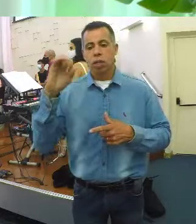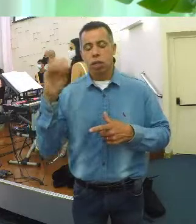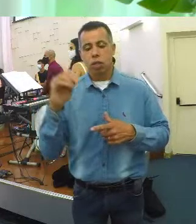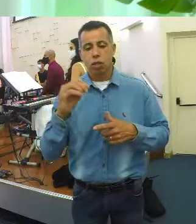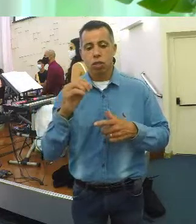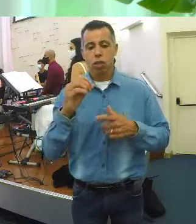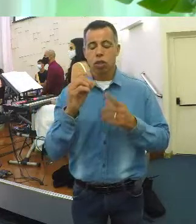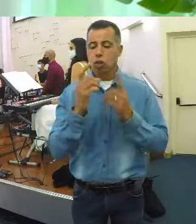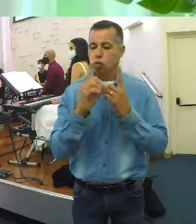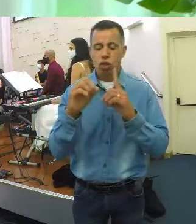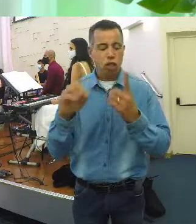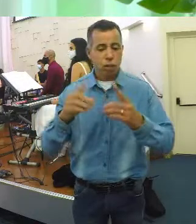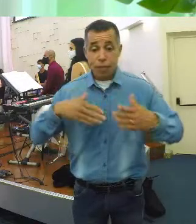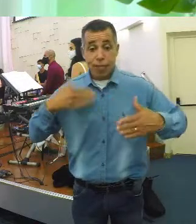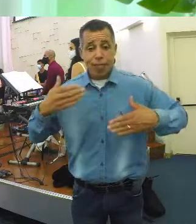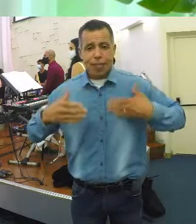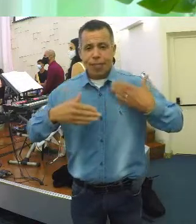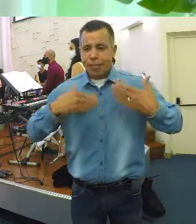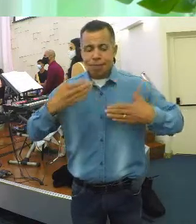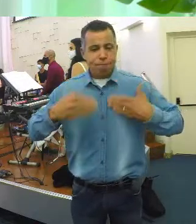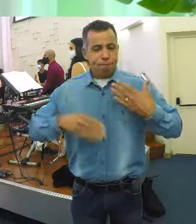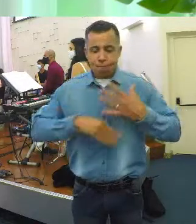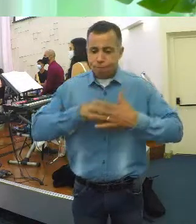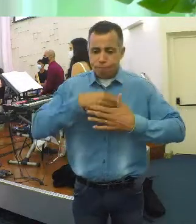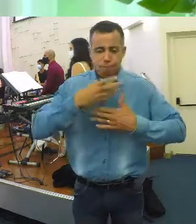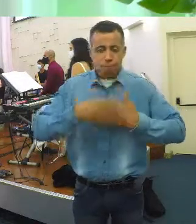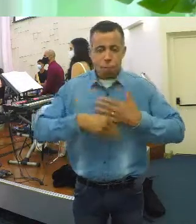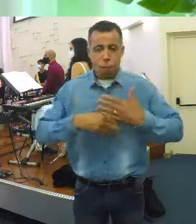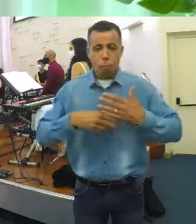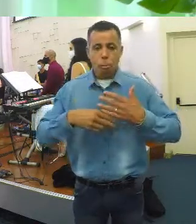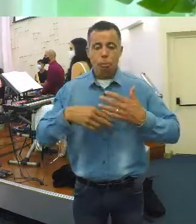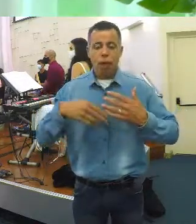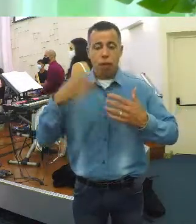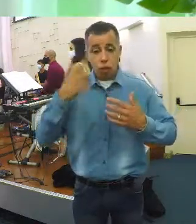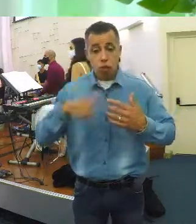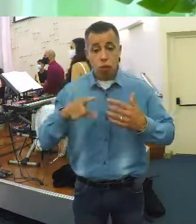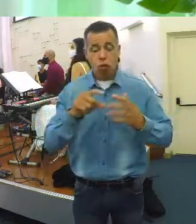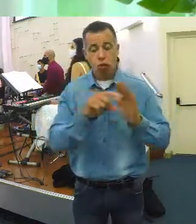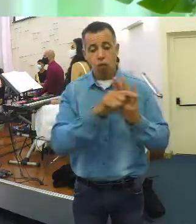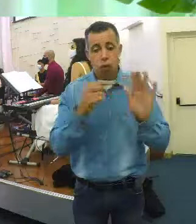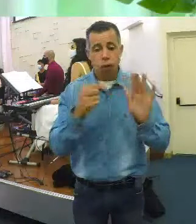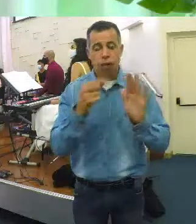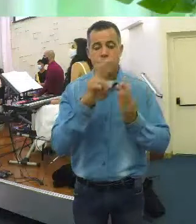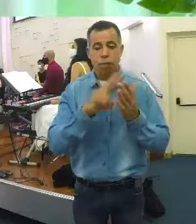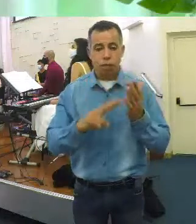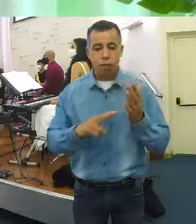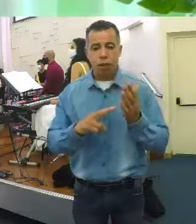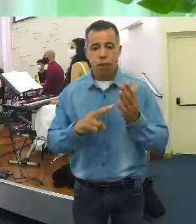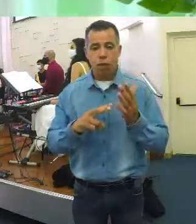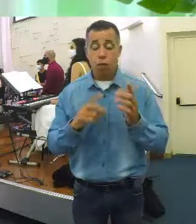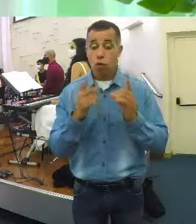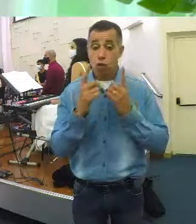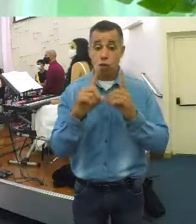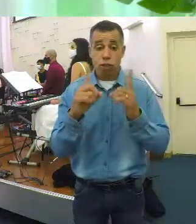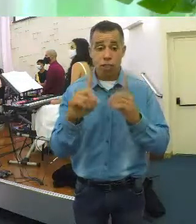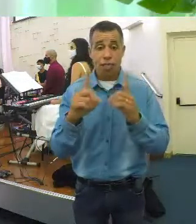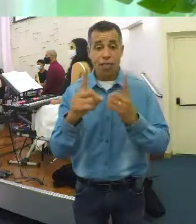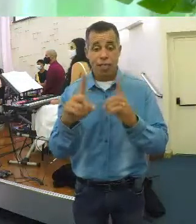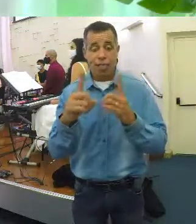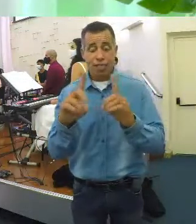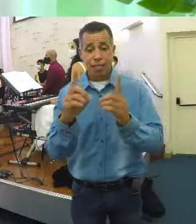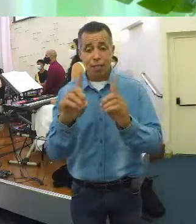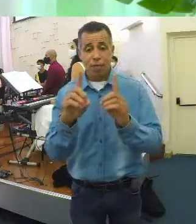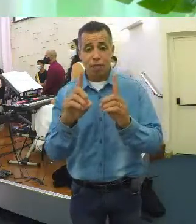transbordavam de alegria e do Espírito Santo. Vamos repetir o verso 52, irmãos? Leiamos. Os discípulos,